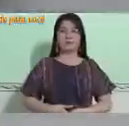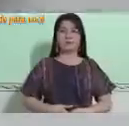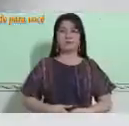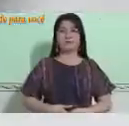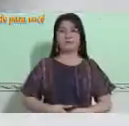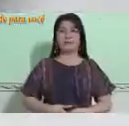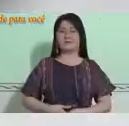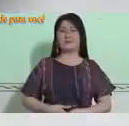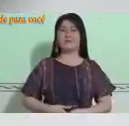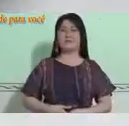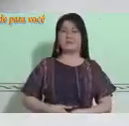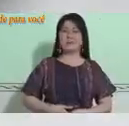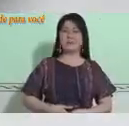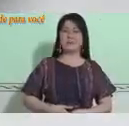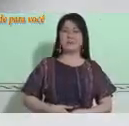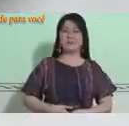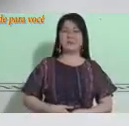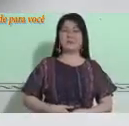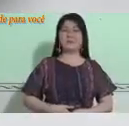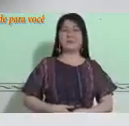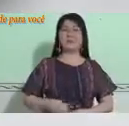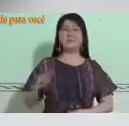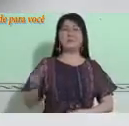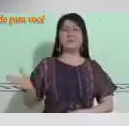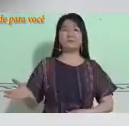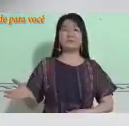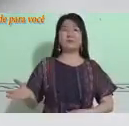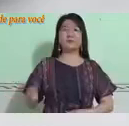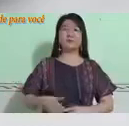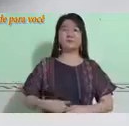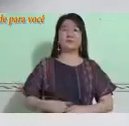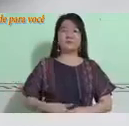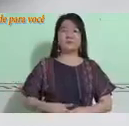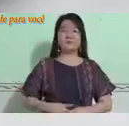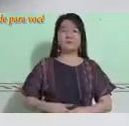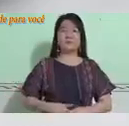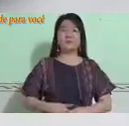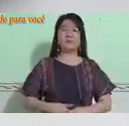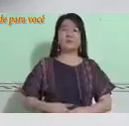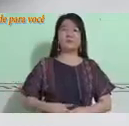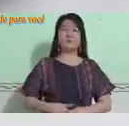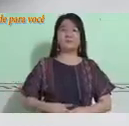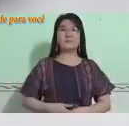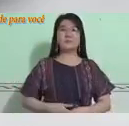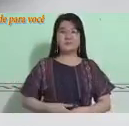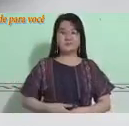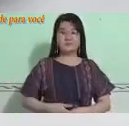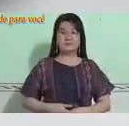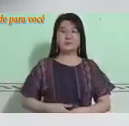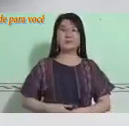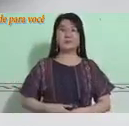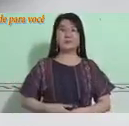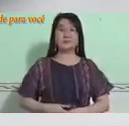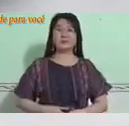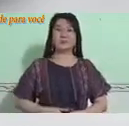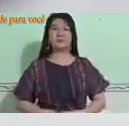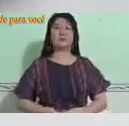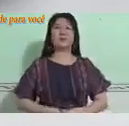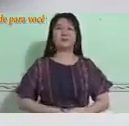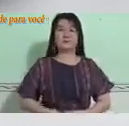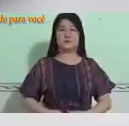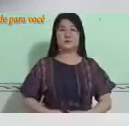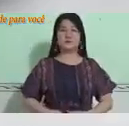Algumas causas incluem 2. Excesso de estresse e ansiedade. Praticar exercício físico intenso